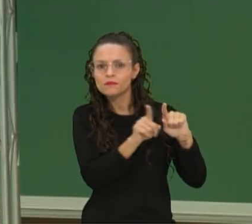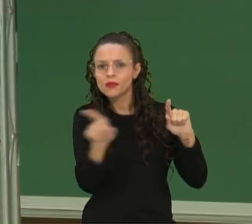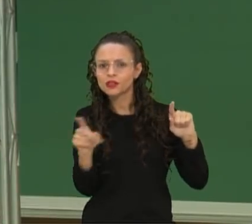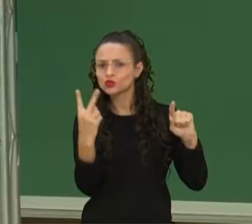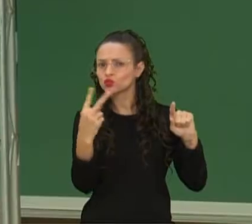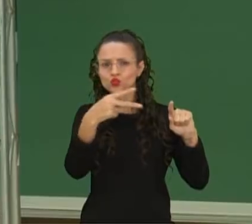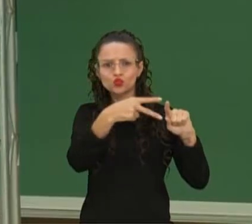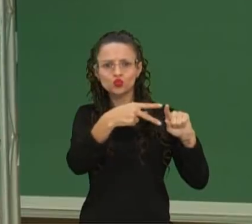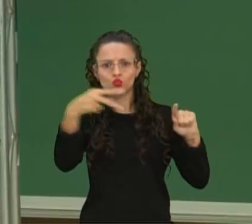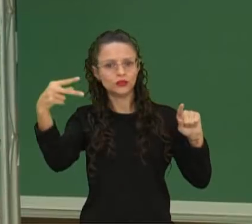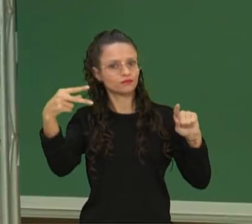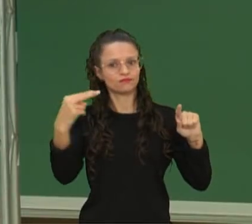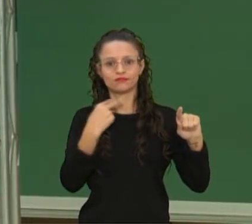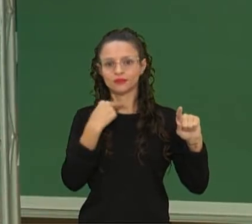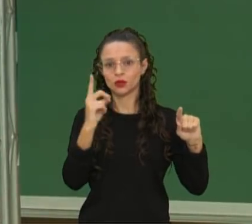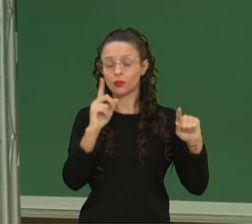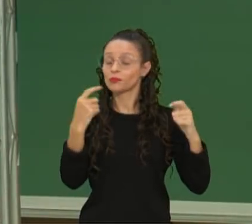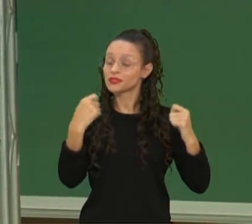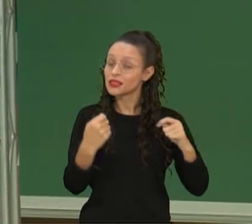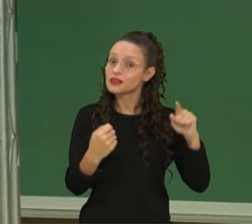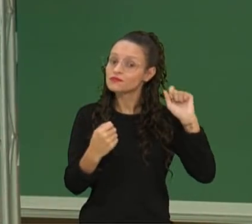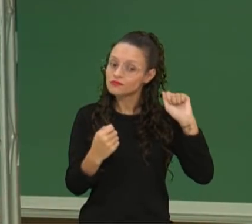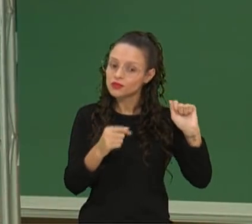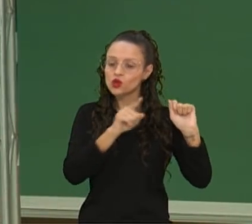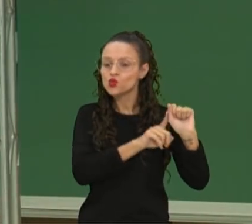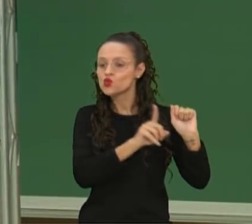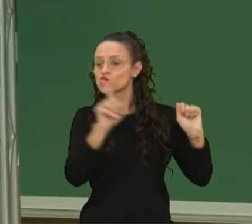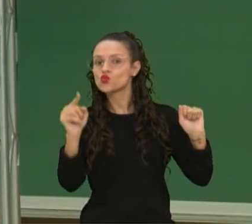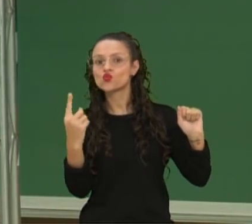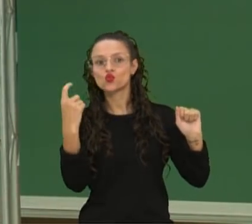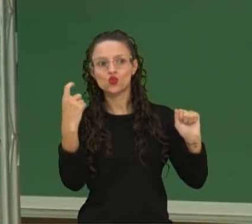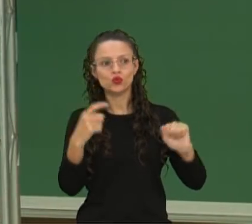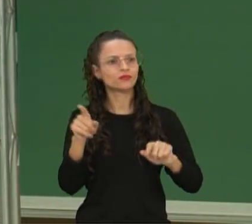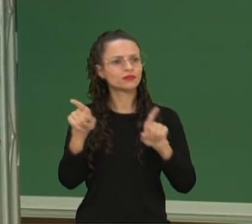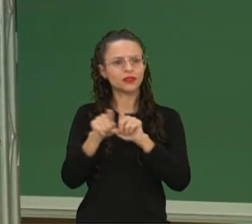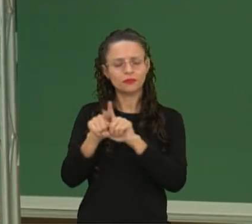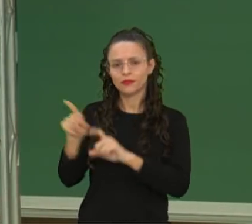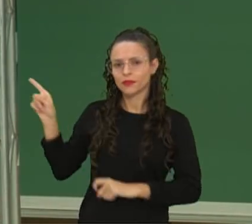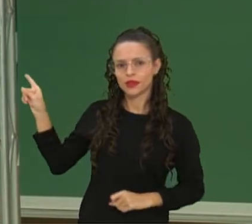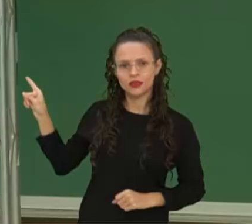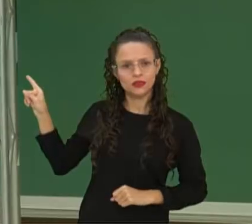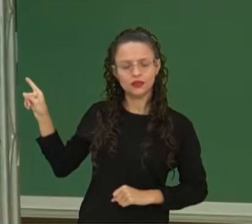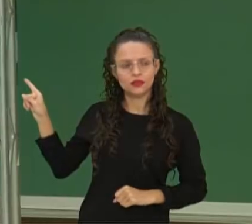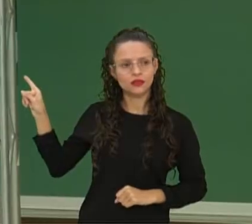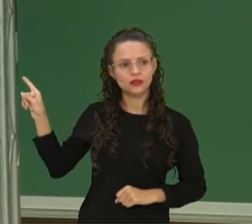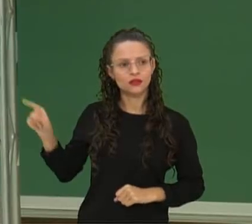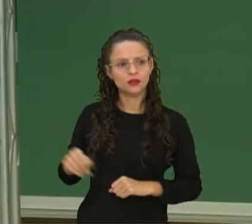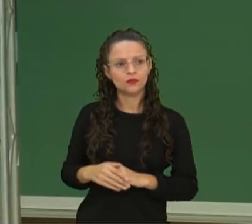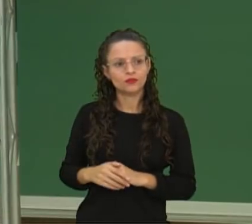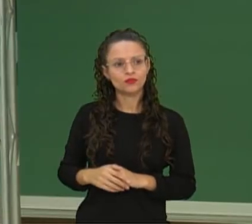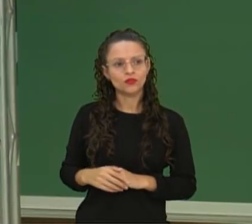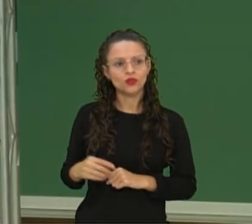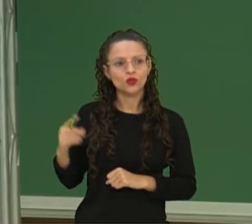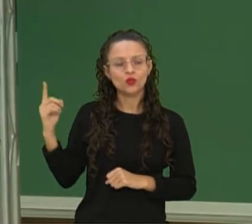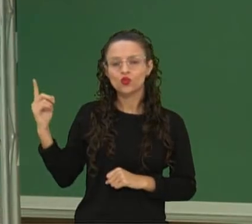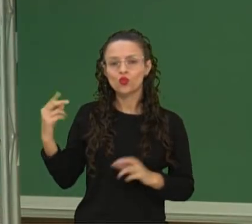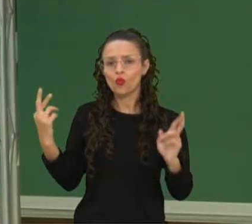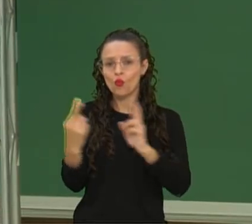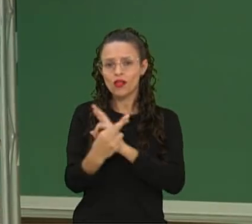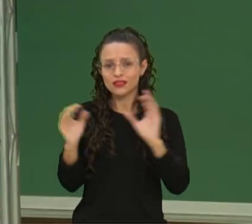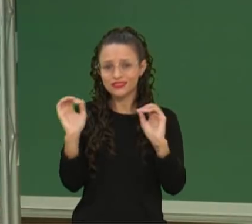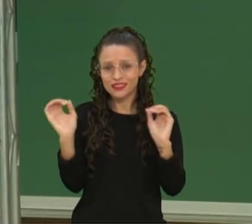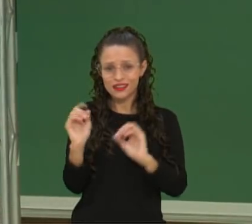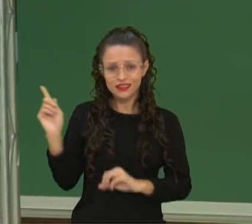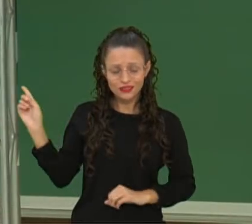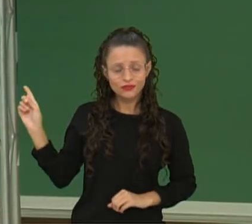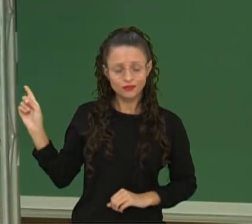conjunto B. Não pode, tem que ter uma única ligação, né? Aqui é a mesma coisa, aqui tem um elemento que não está relacionado com